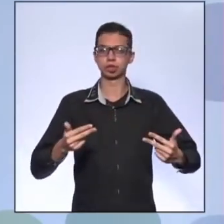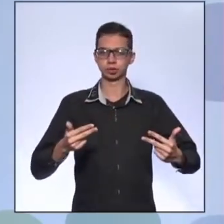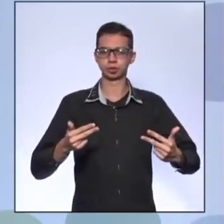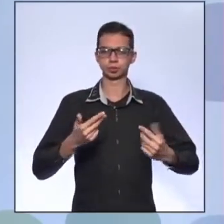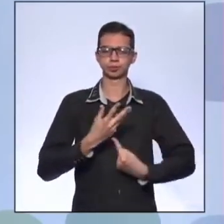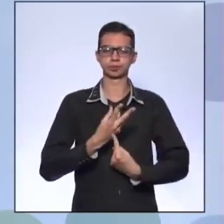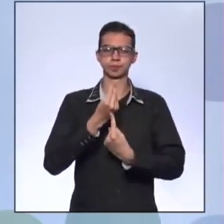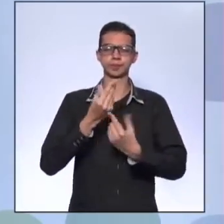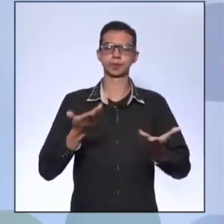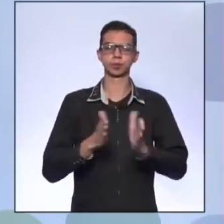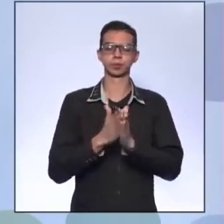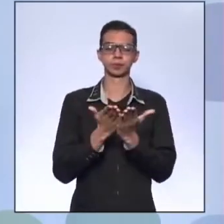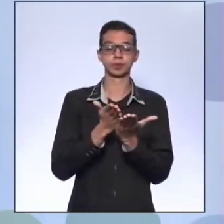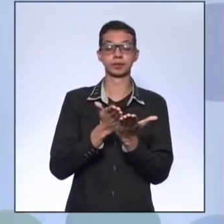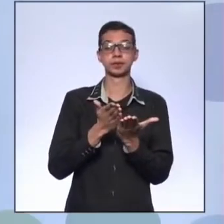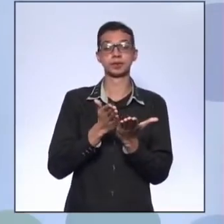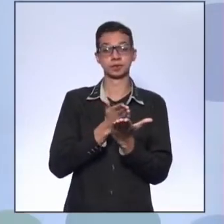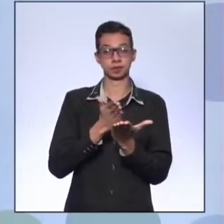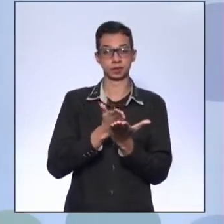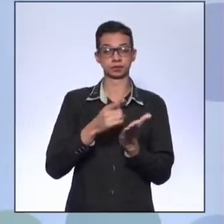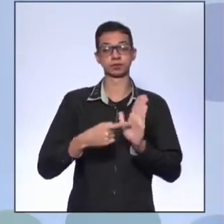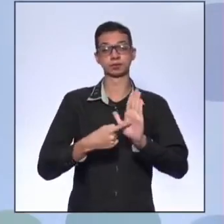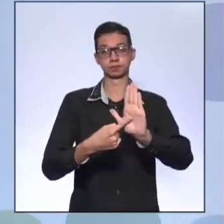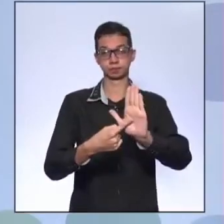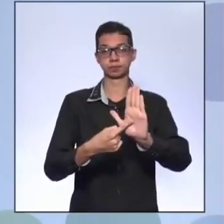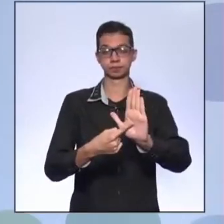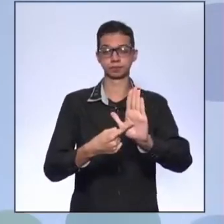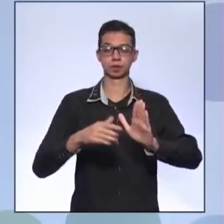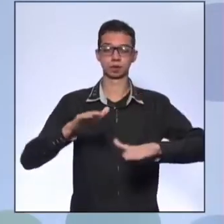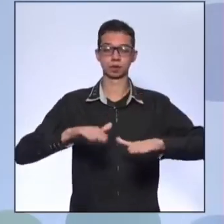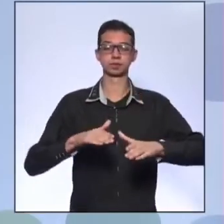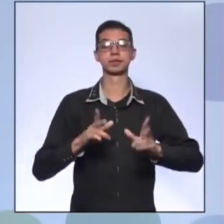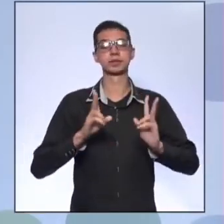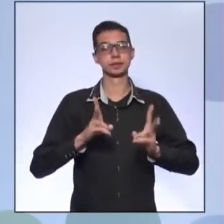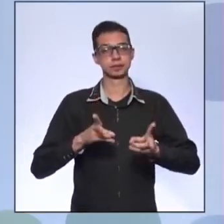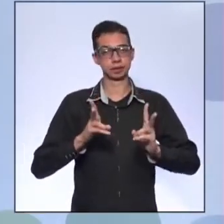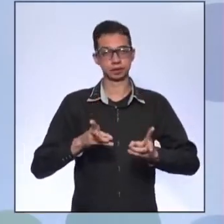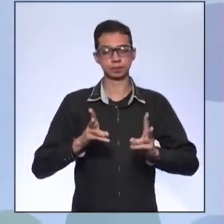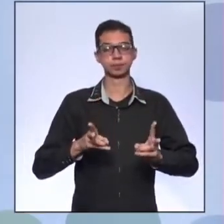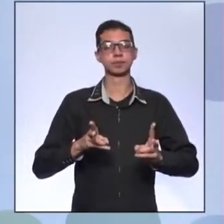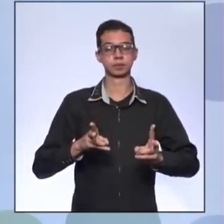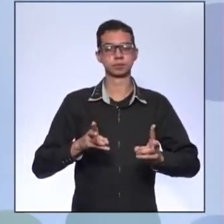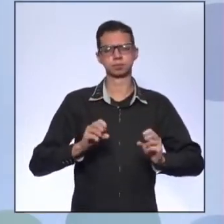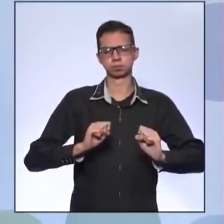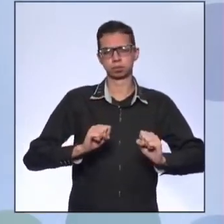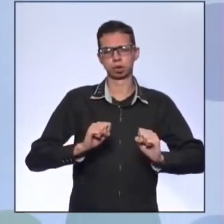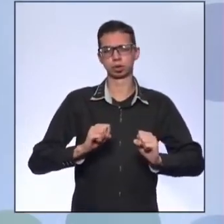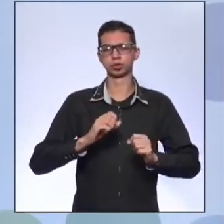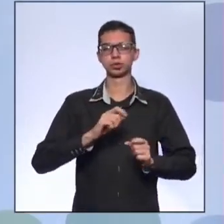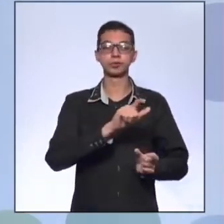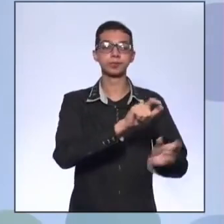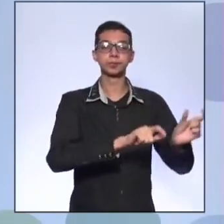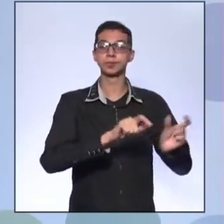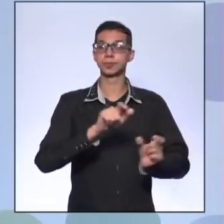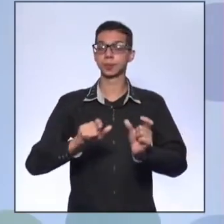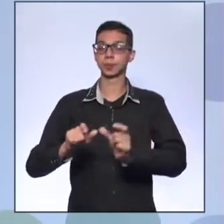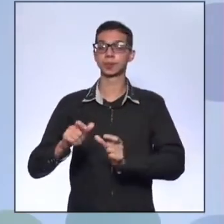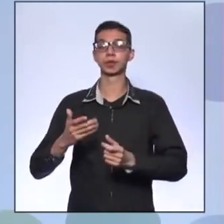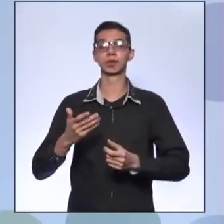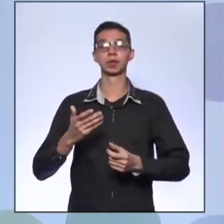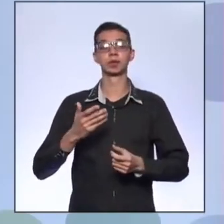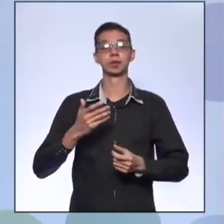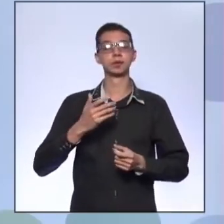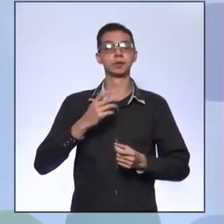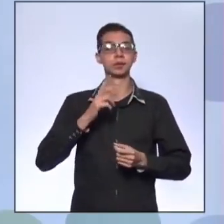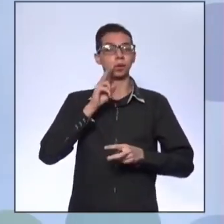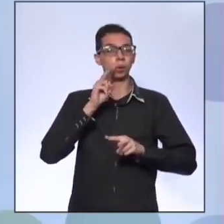fica exposto e, na maioria das vezes, é permitida, então, a interação do público, né, da pessoa que está ali observando esta